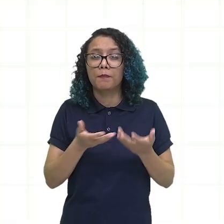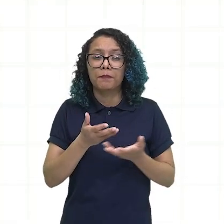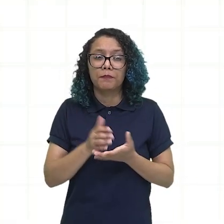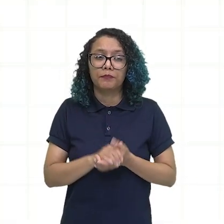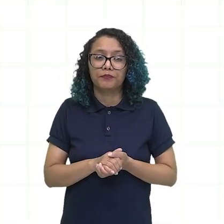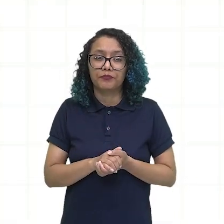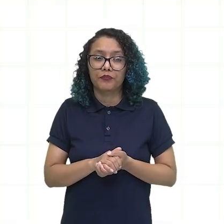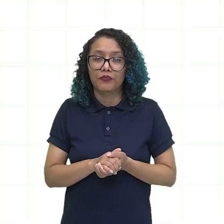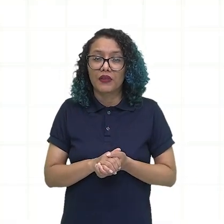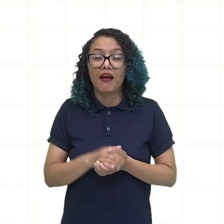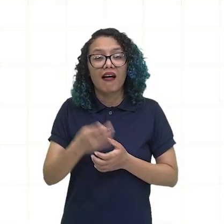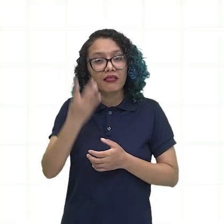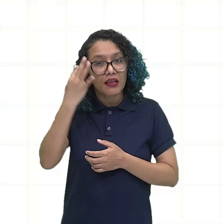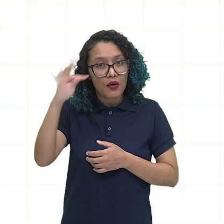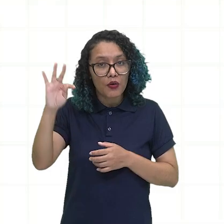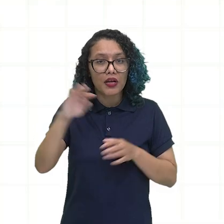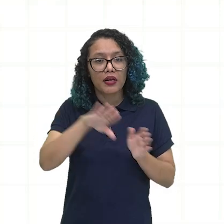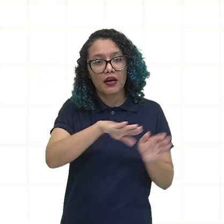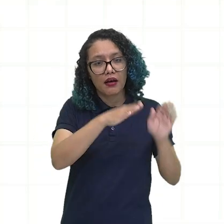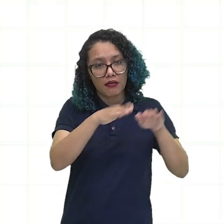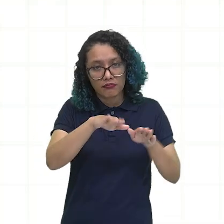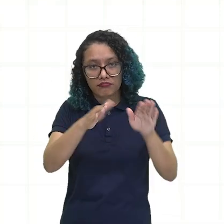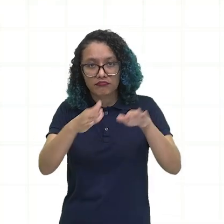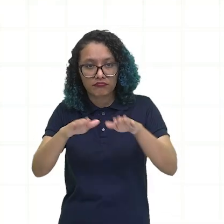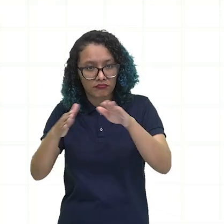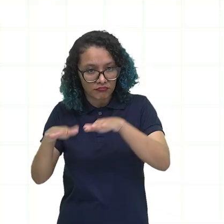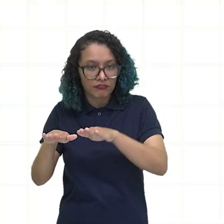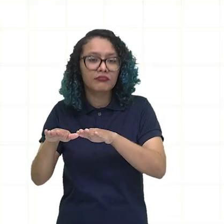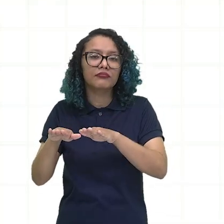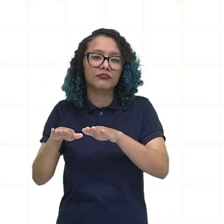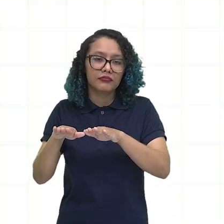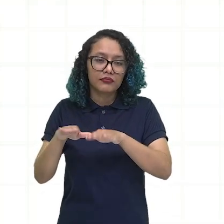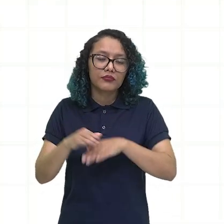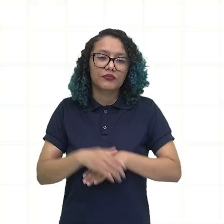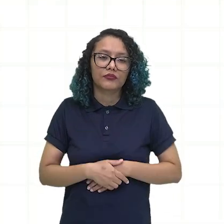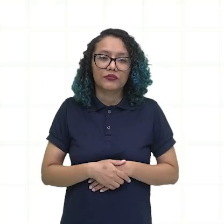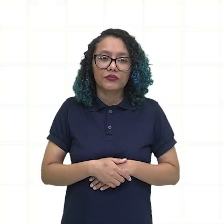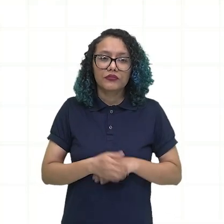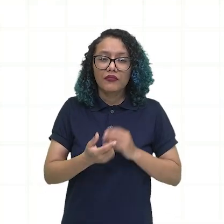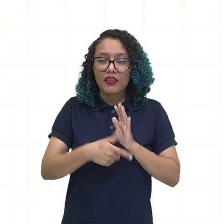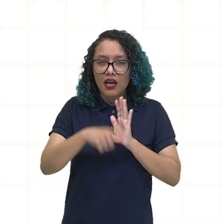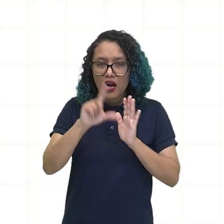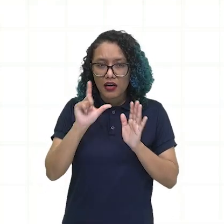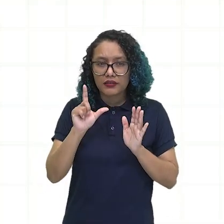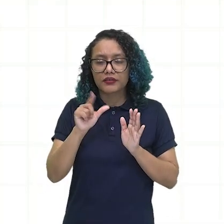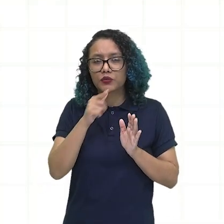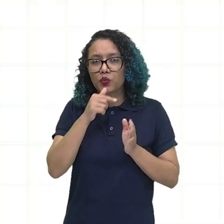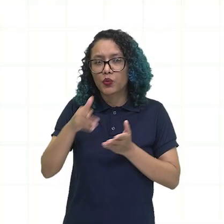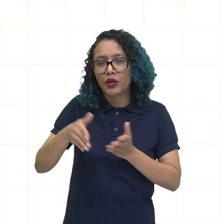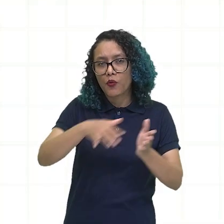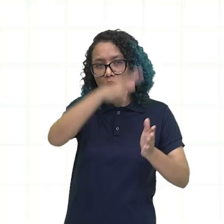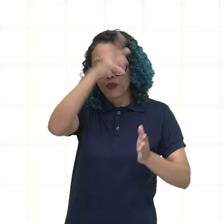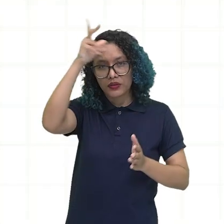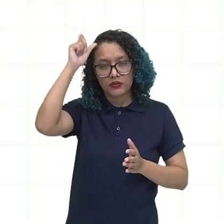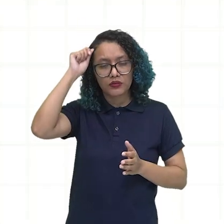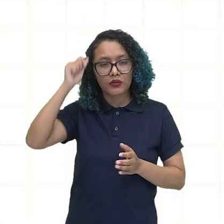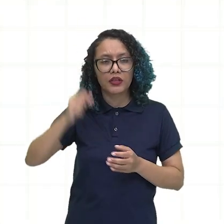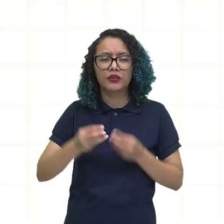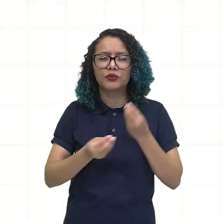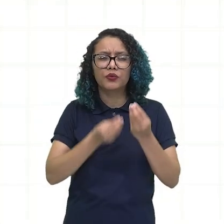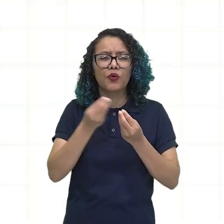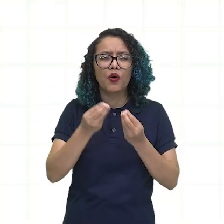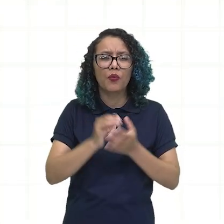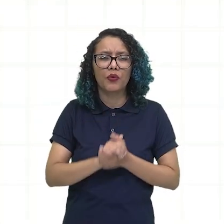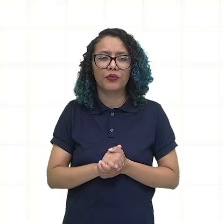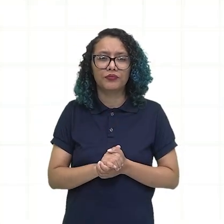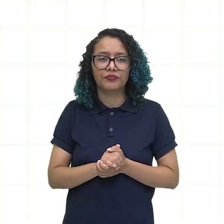da deriva continental, certo? Antes, o rio Amazonas, ele